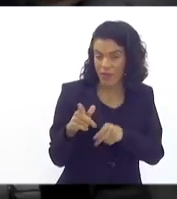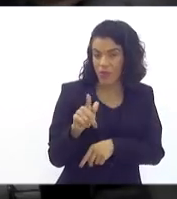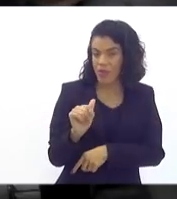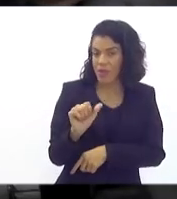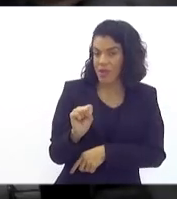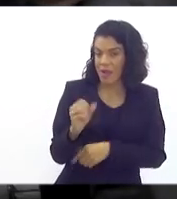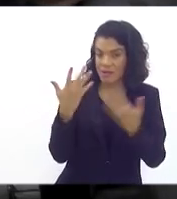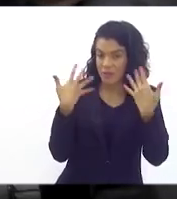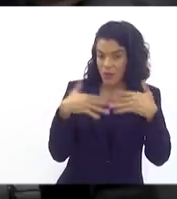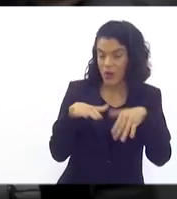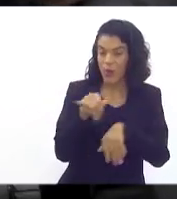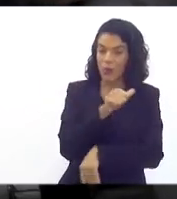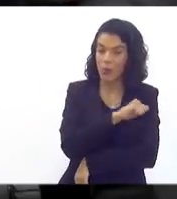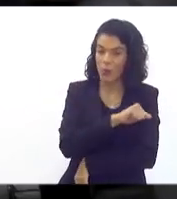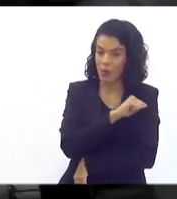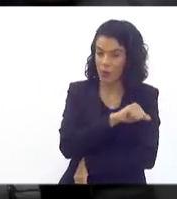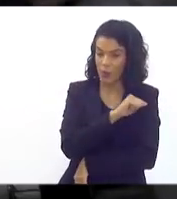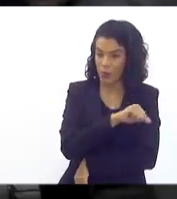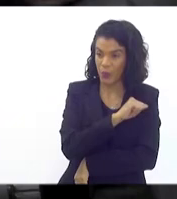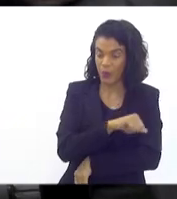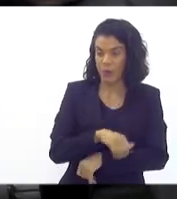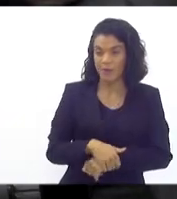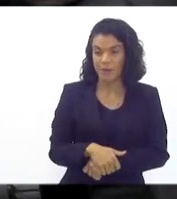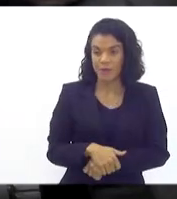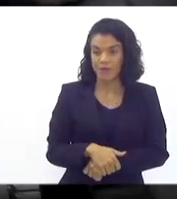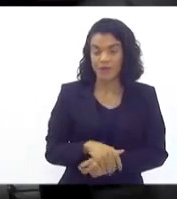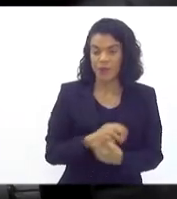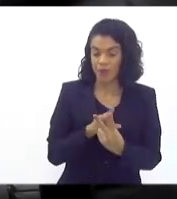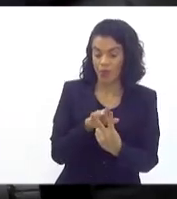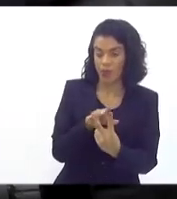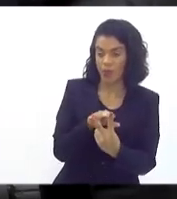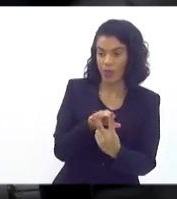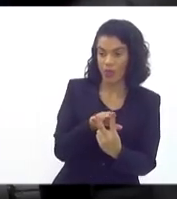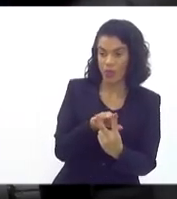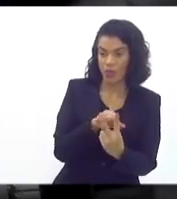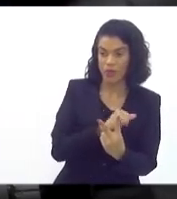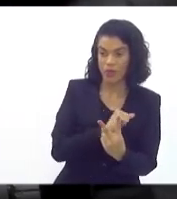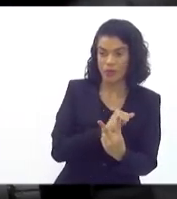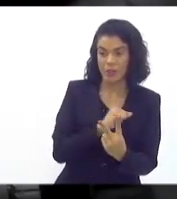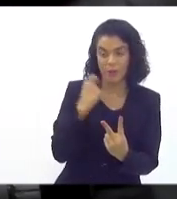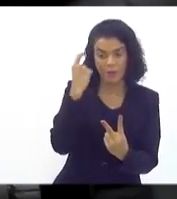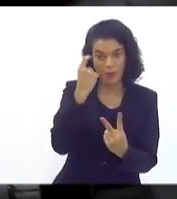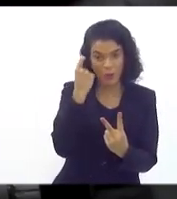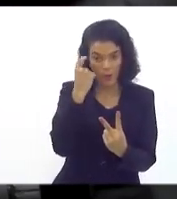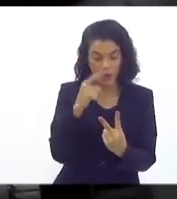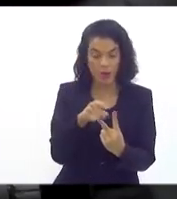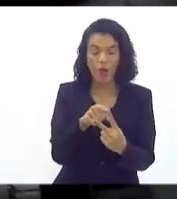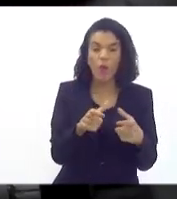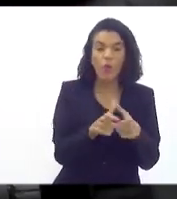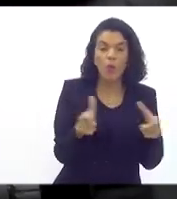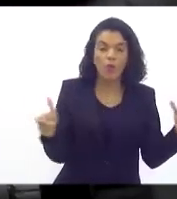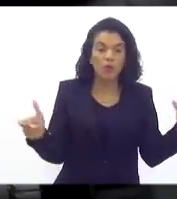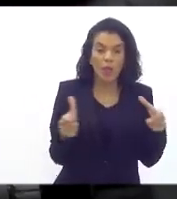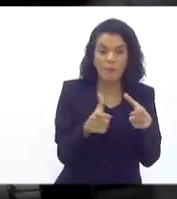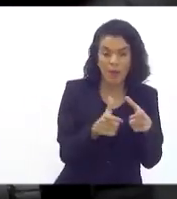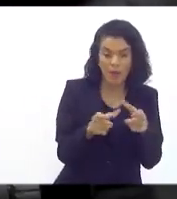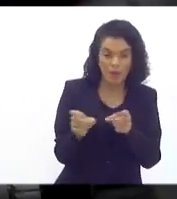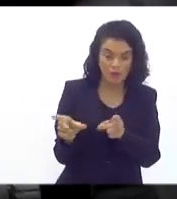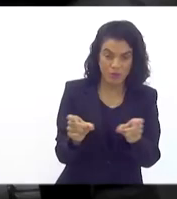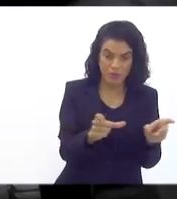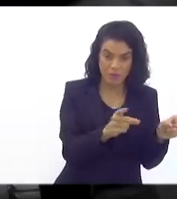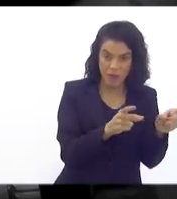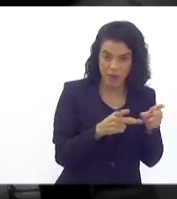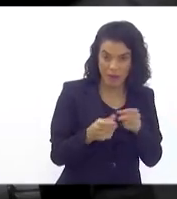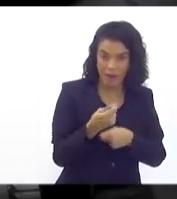do Rio de Janeiro É sim duas coisas que nos preocupam muito primeiro o tamanho desse mercado de gás né se você